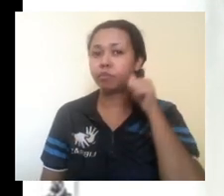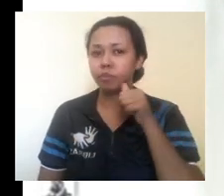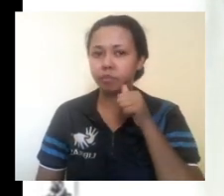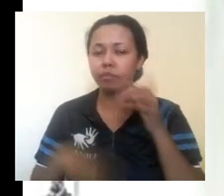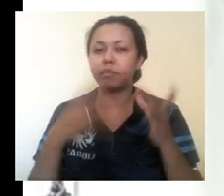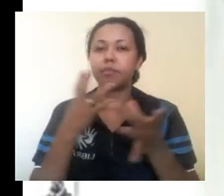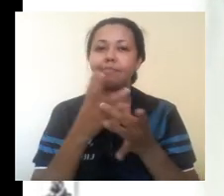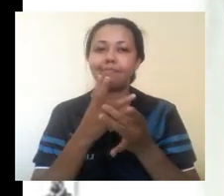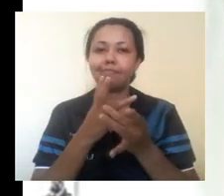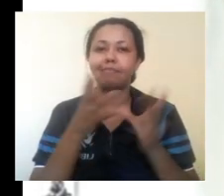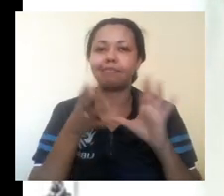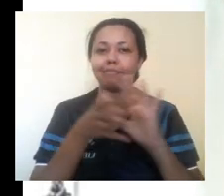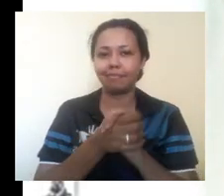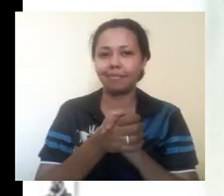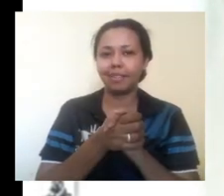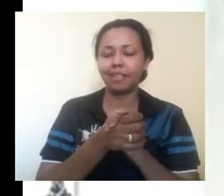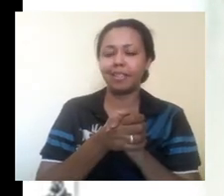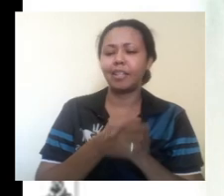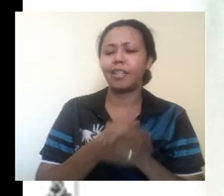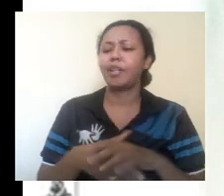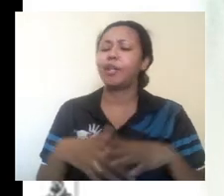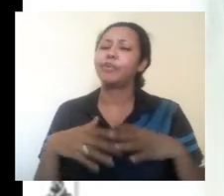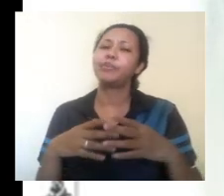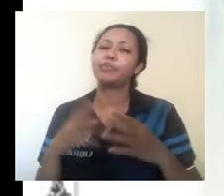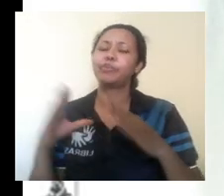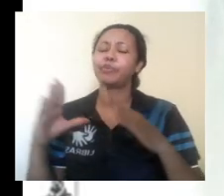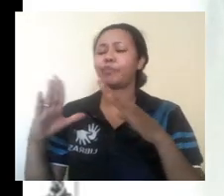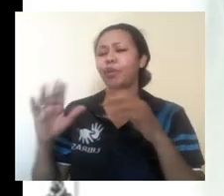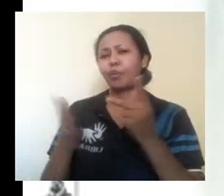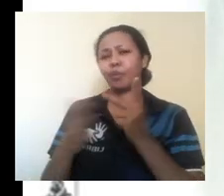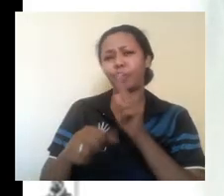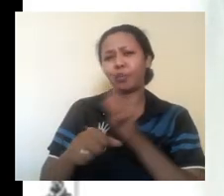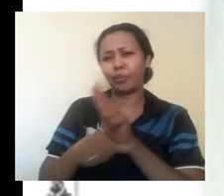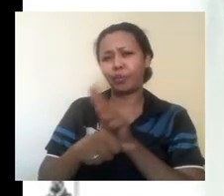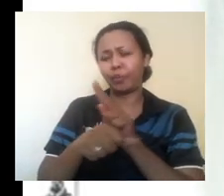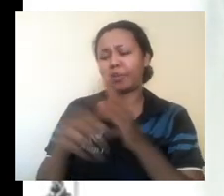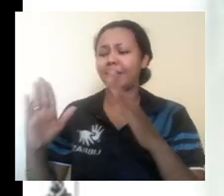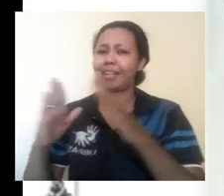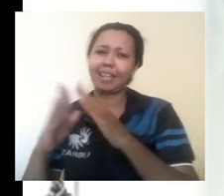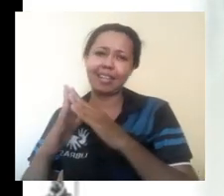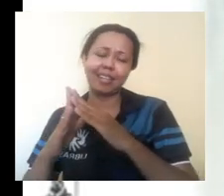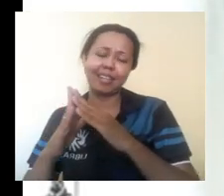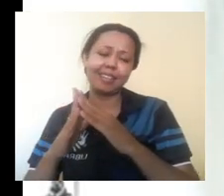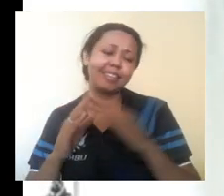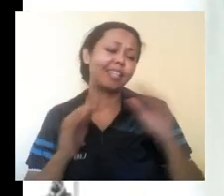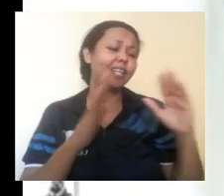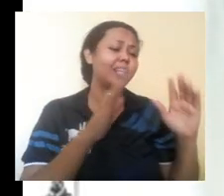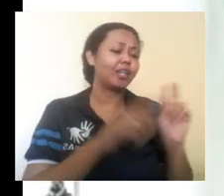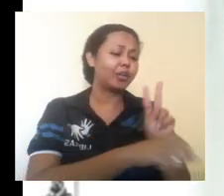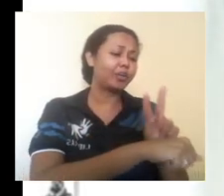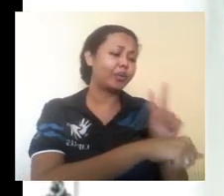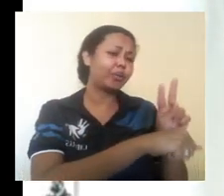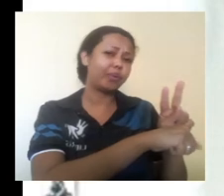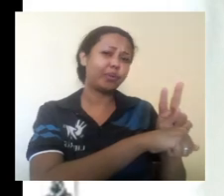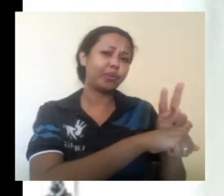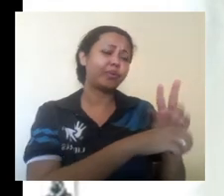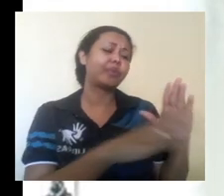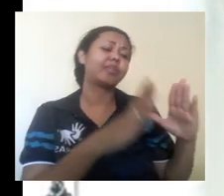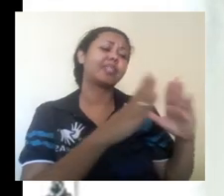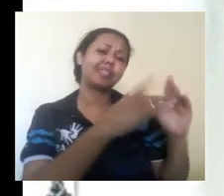estão divididos entre as coisas terrenas e as celestiais, certo? Quando a gente fala de mulher casada, e eu abro aqui um